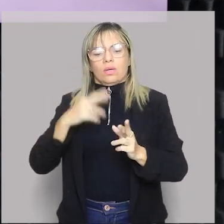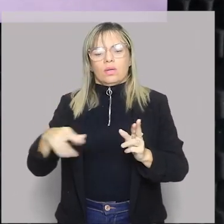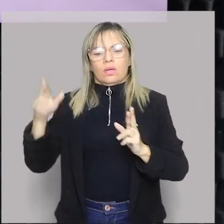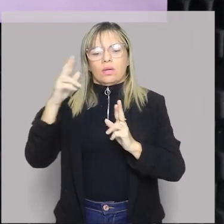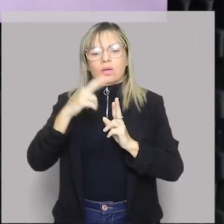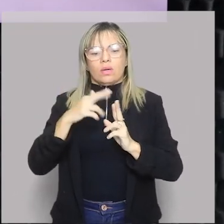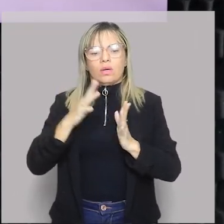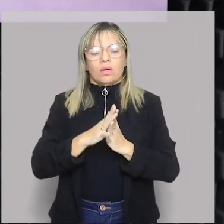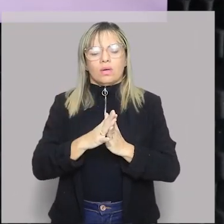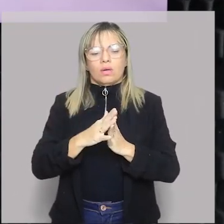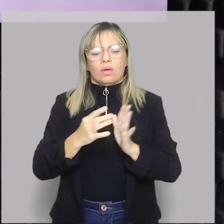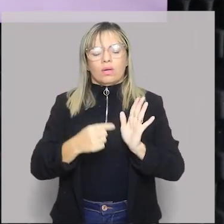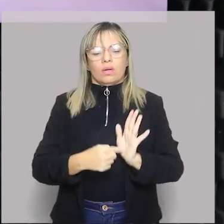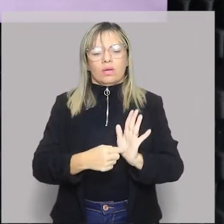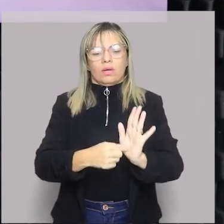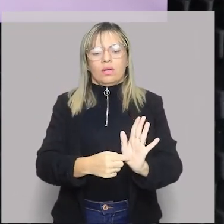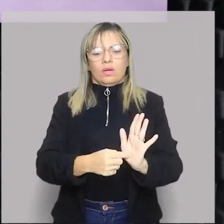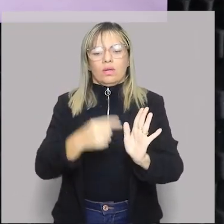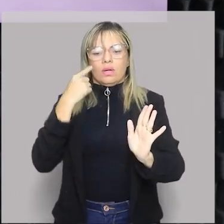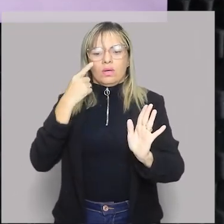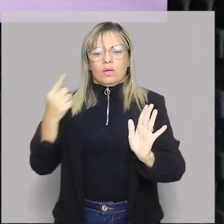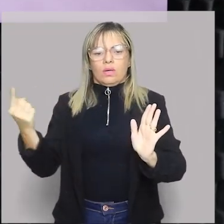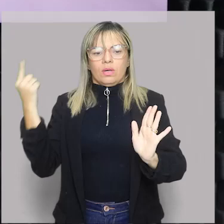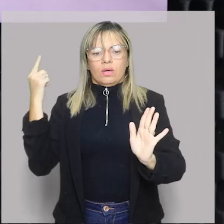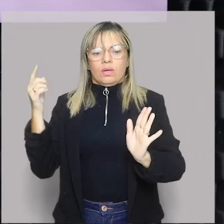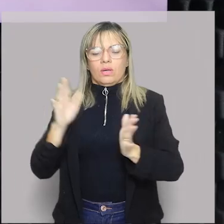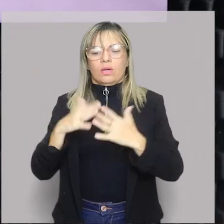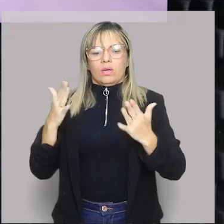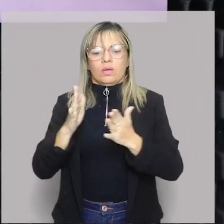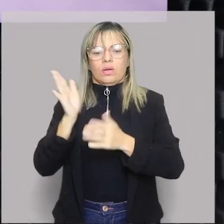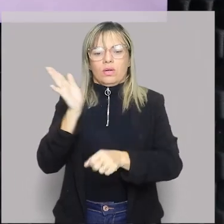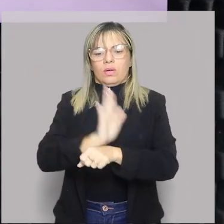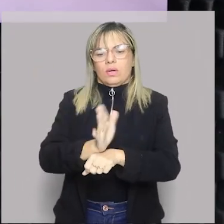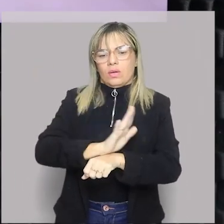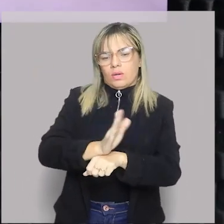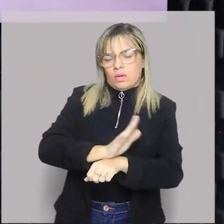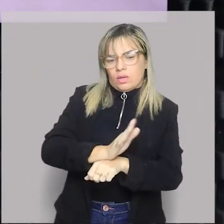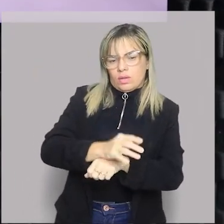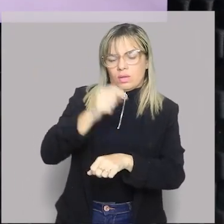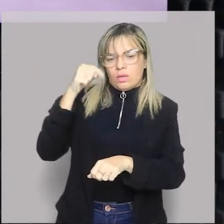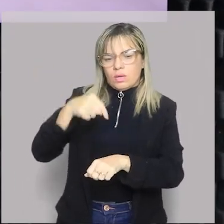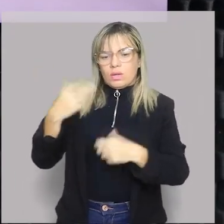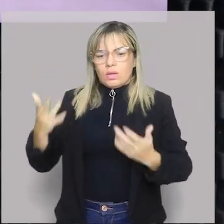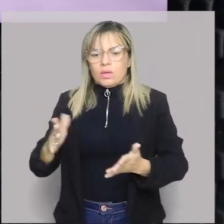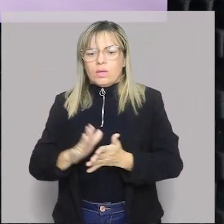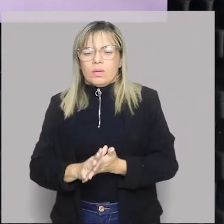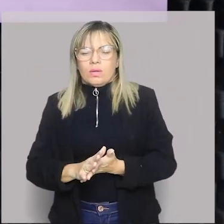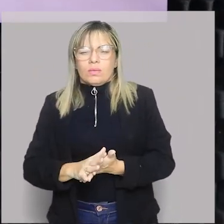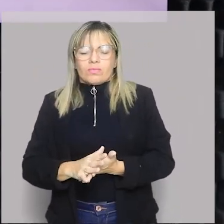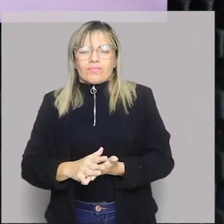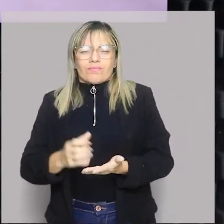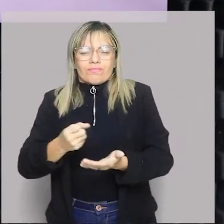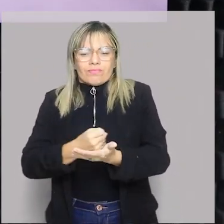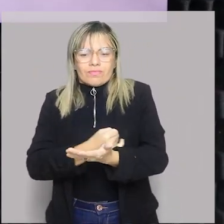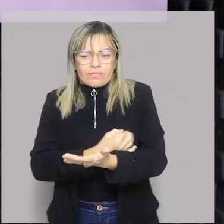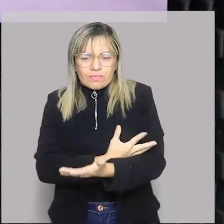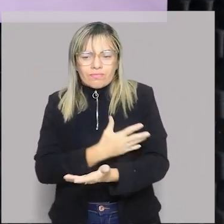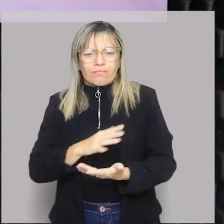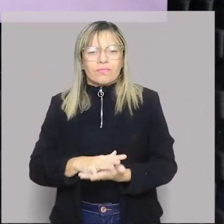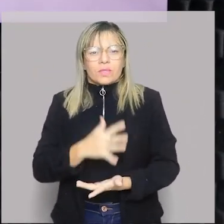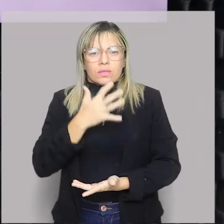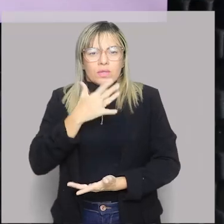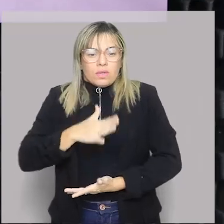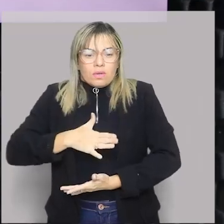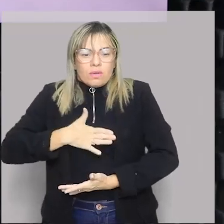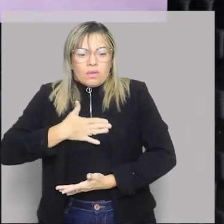quando ele coloca, né, ele diz assim, ó, um filme ao mesmo tempo emocionante, impactante e revoltante,